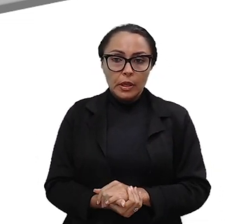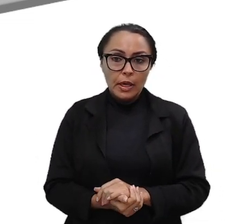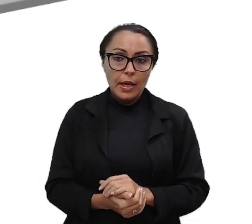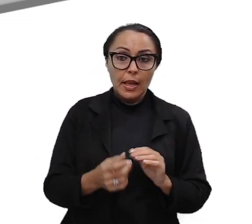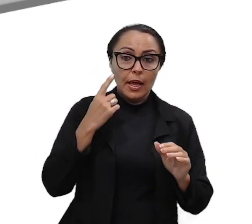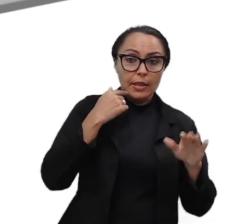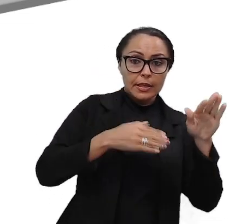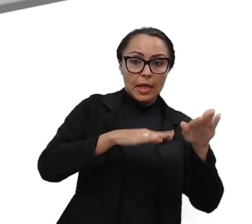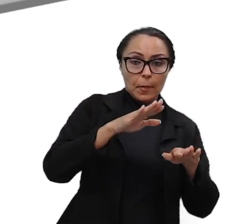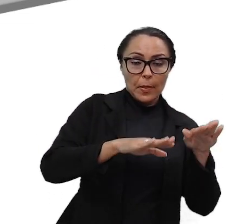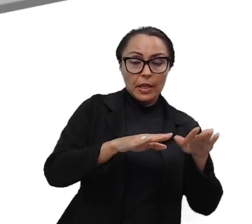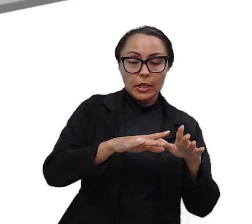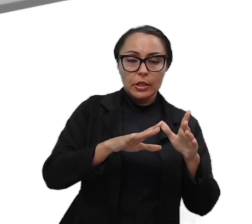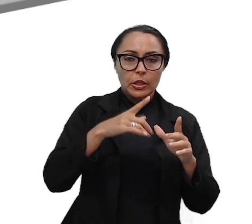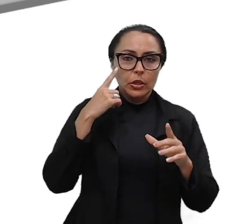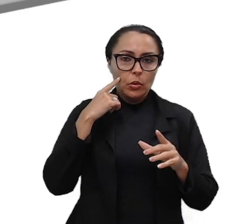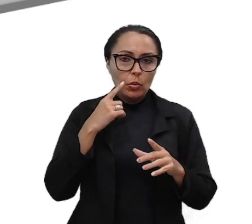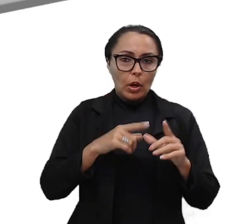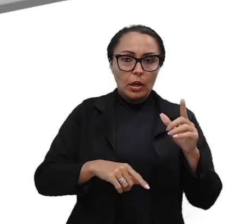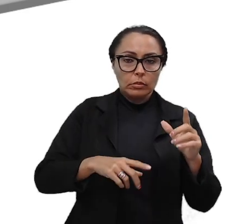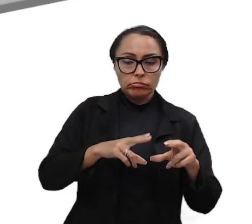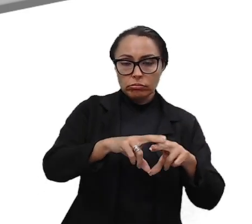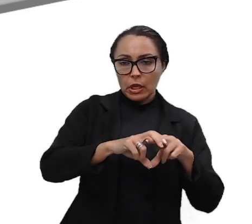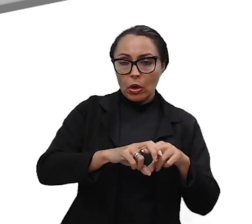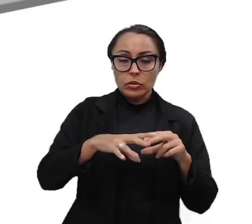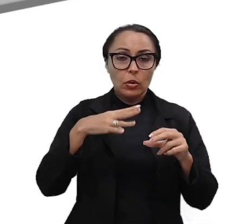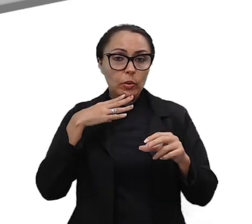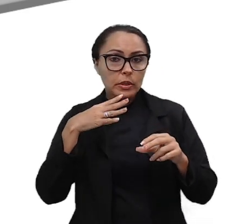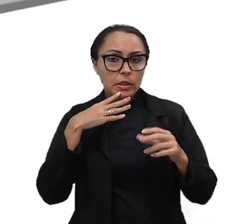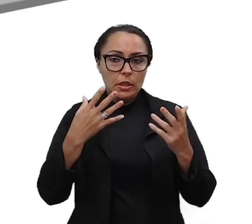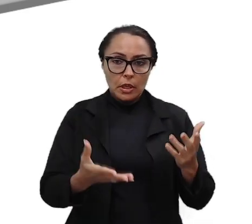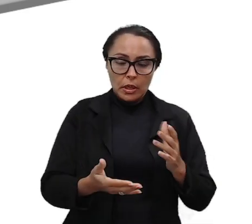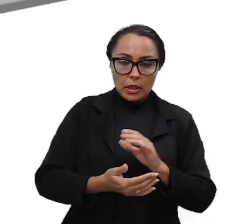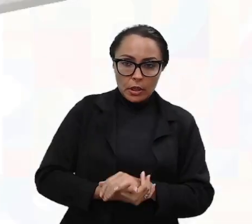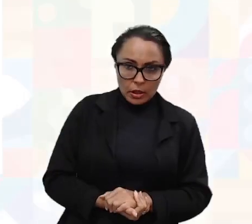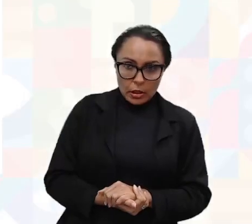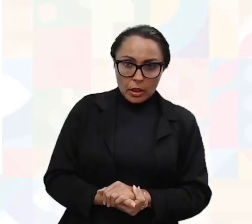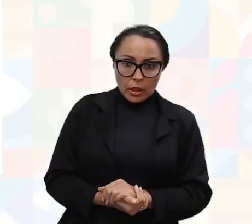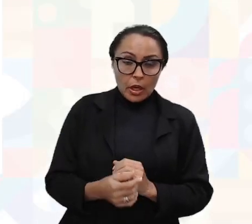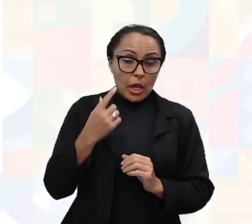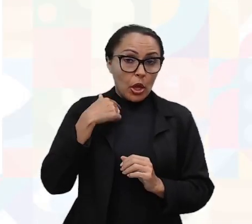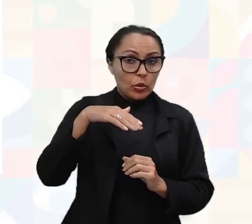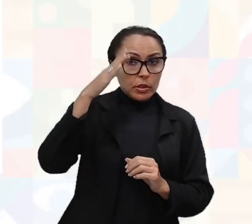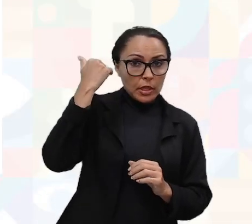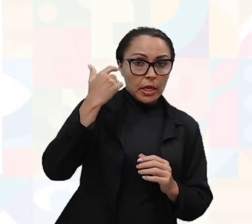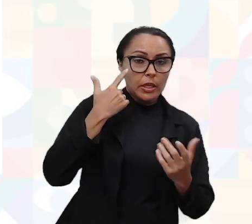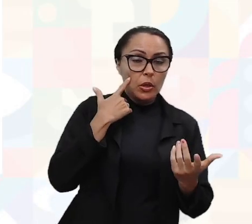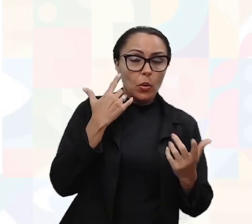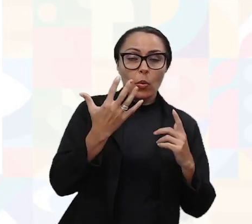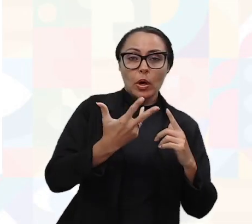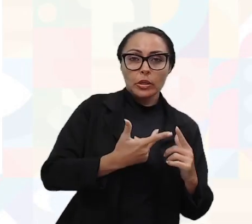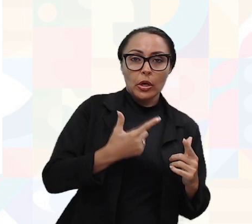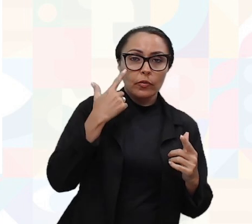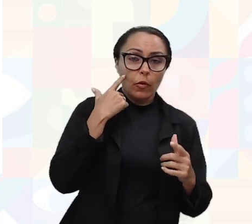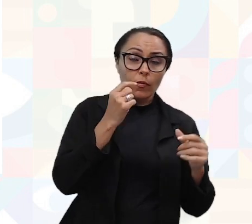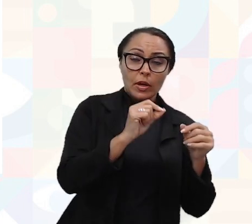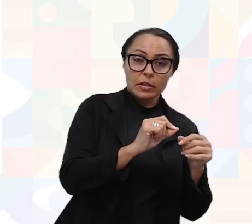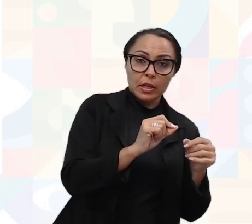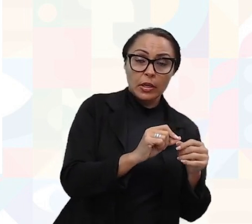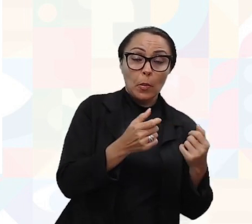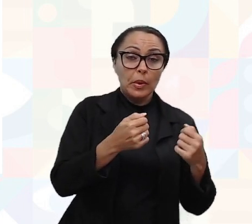depende de um fator conhecido. O que é um fator conhecido? Eu sei quanto vou produzir e preciso